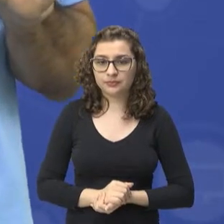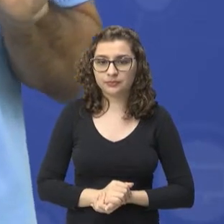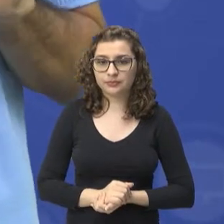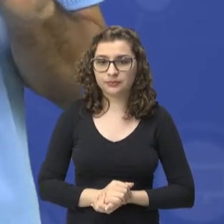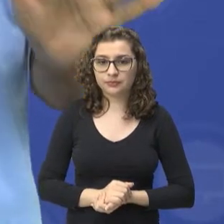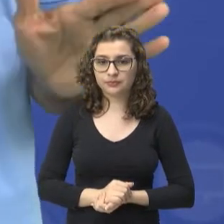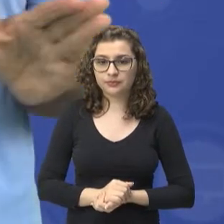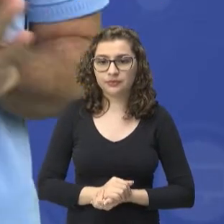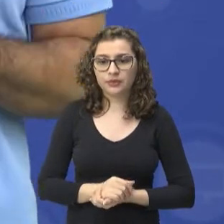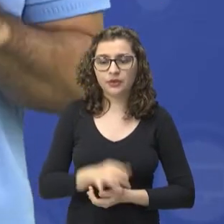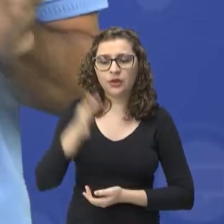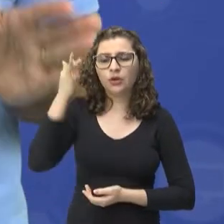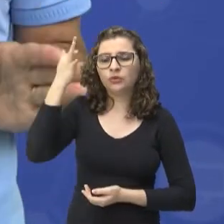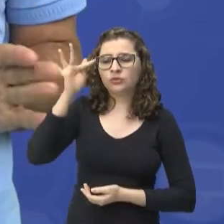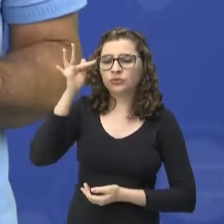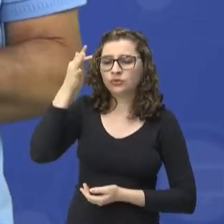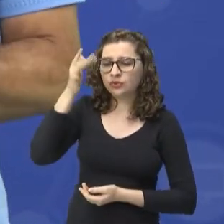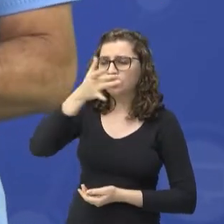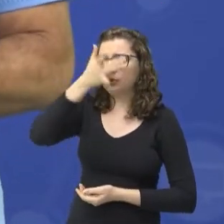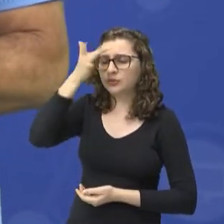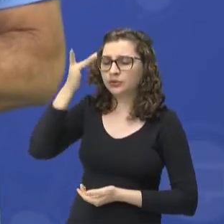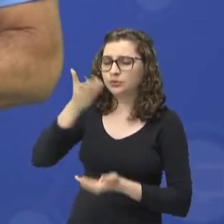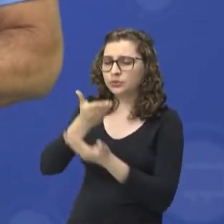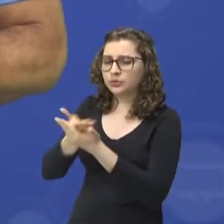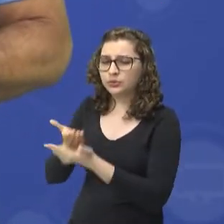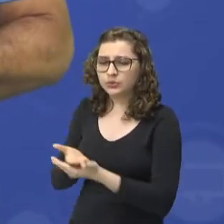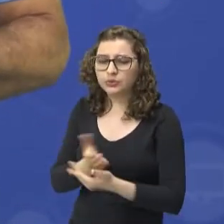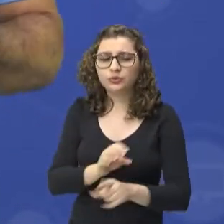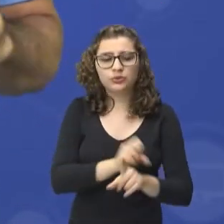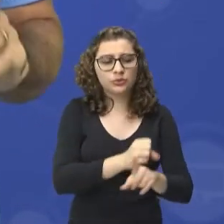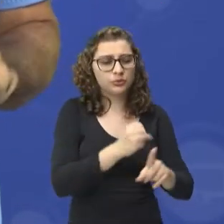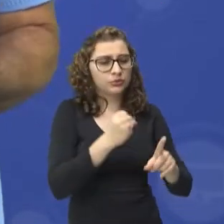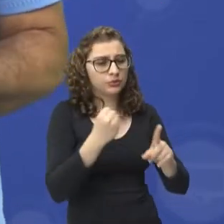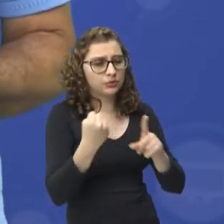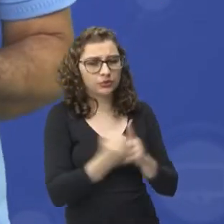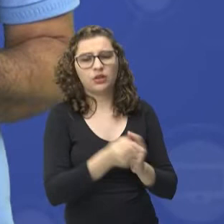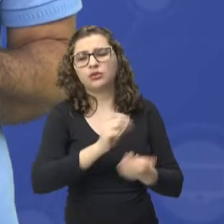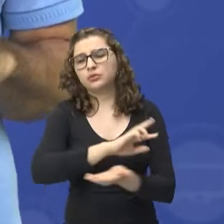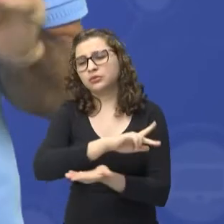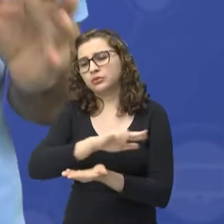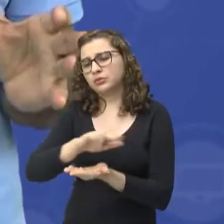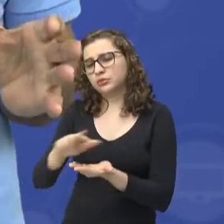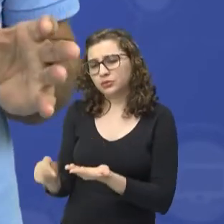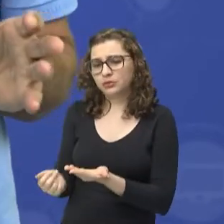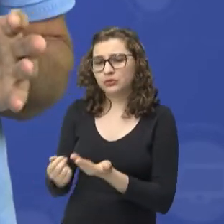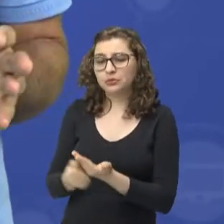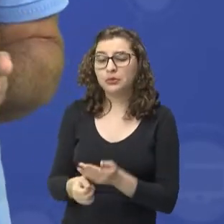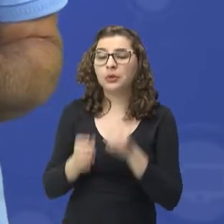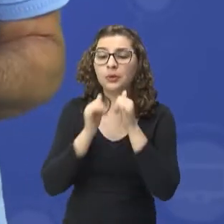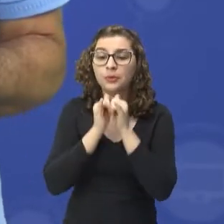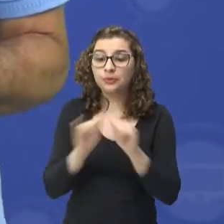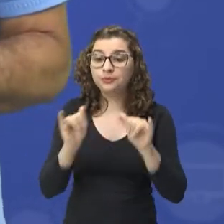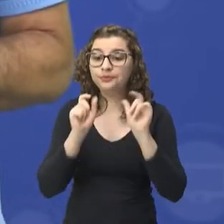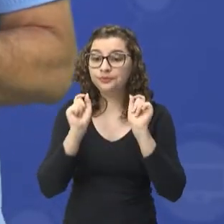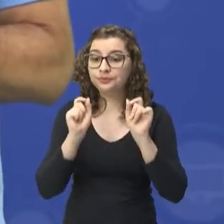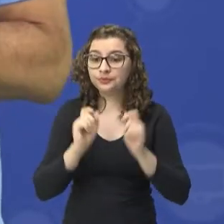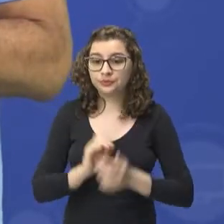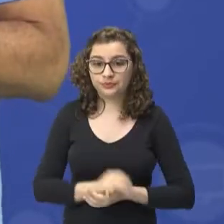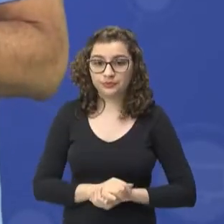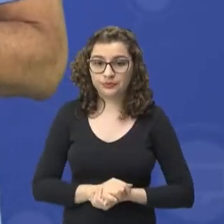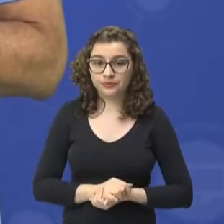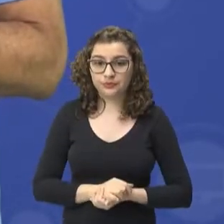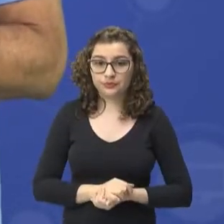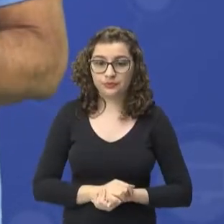Então, aí os teóricos, os estudiosos, né, os sociólogos, os politólogos, eles dizem o seguinte, que